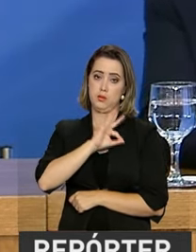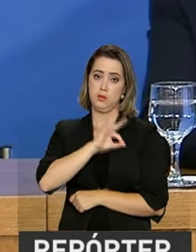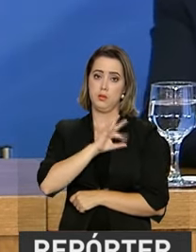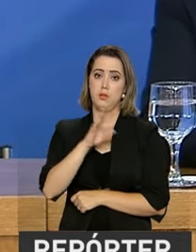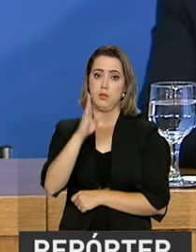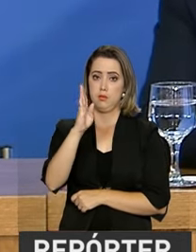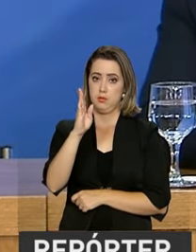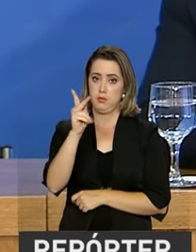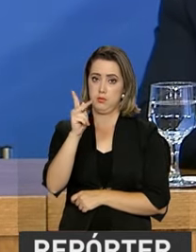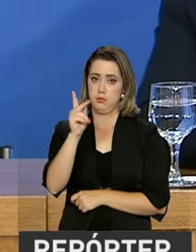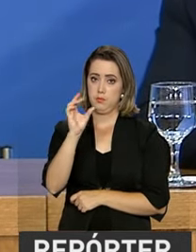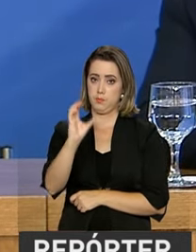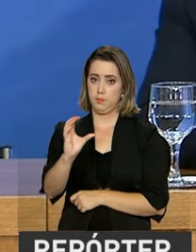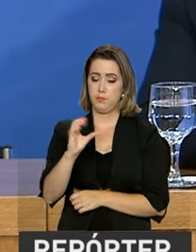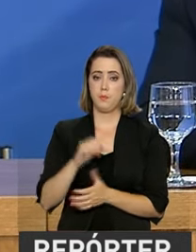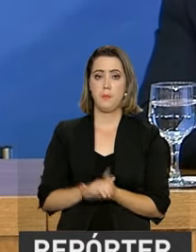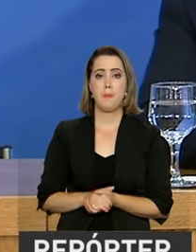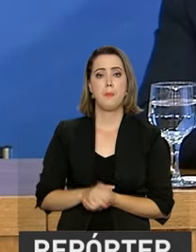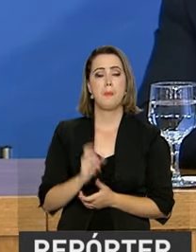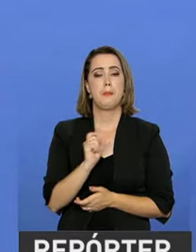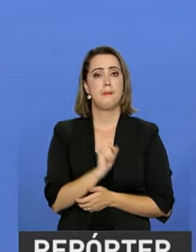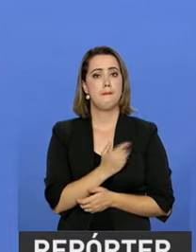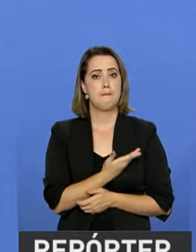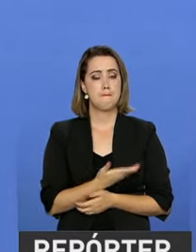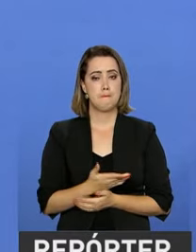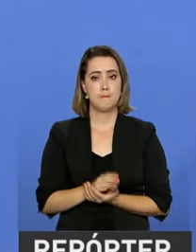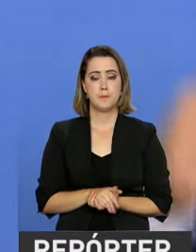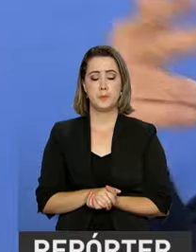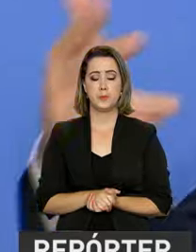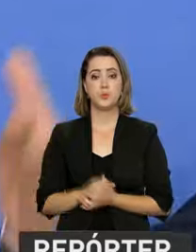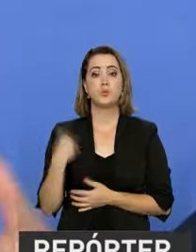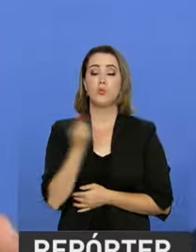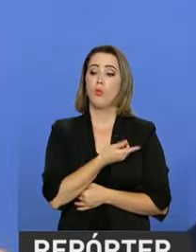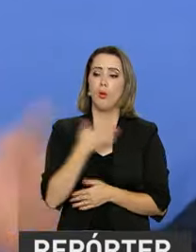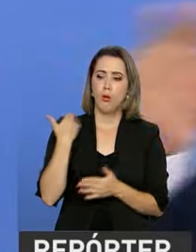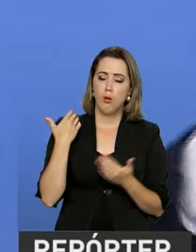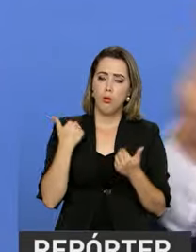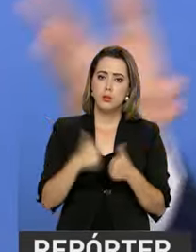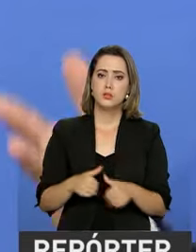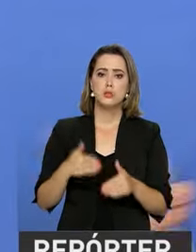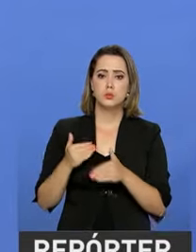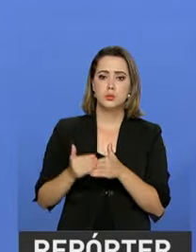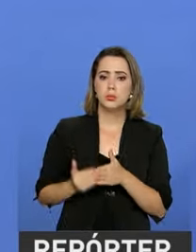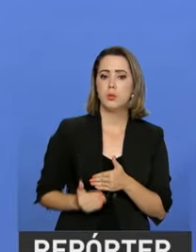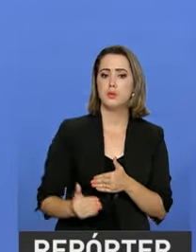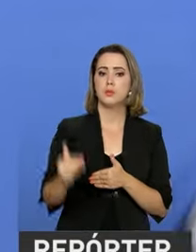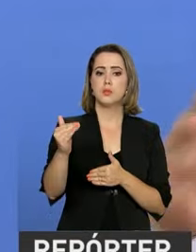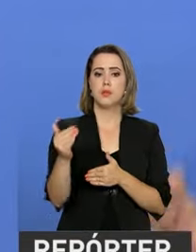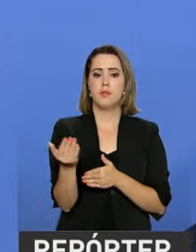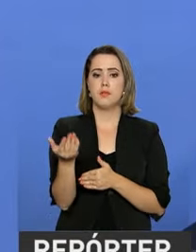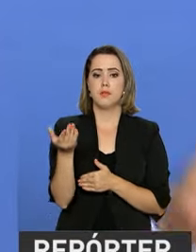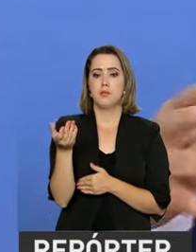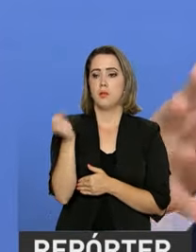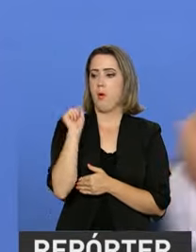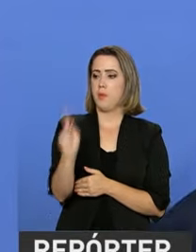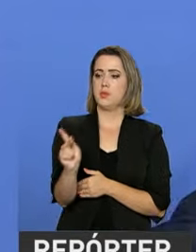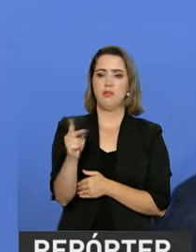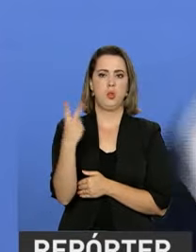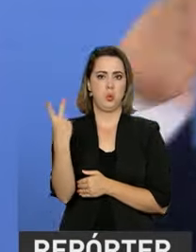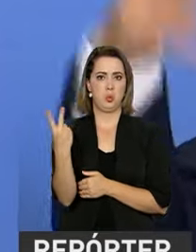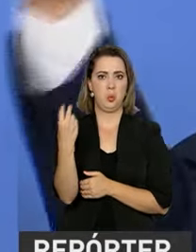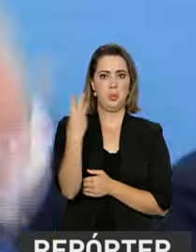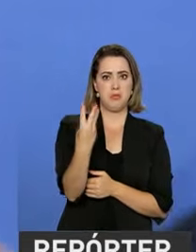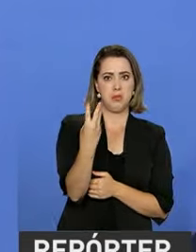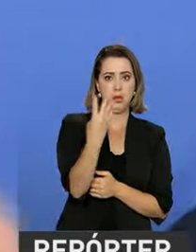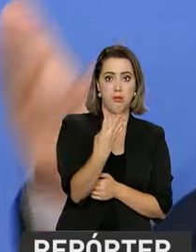benefício de prestação continuada o BPC nós estamos avançando na questão do não acúmulo de pensões nós estamos avançando